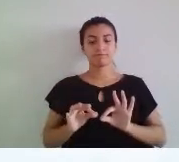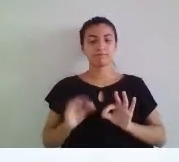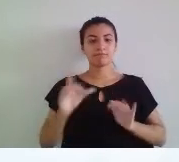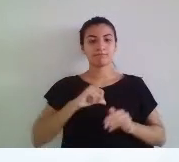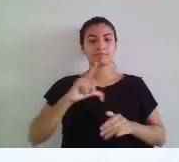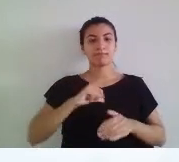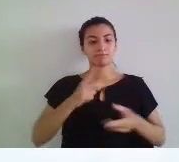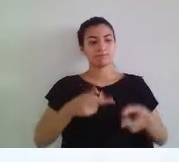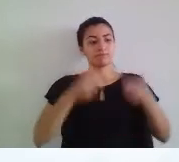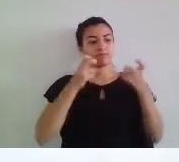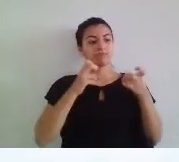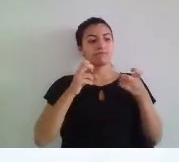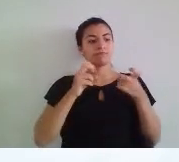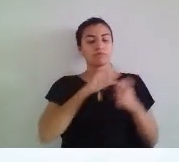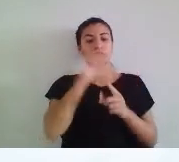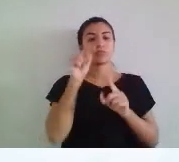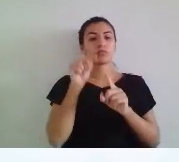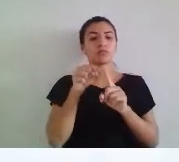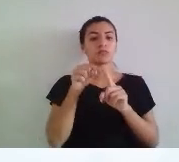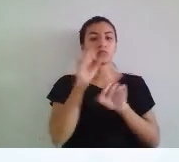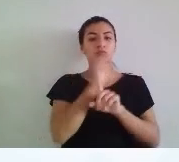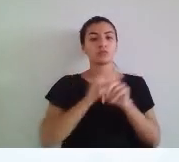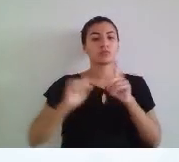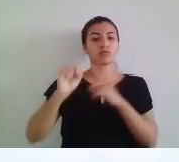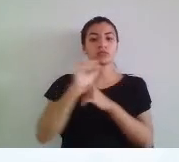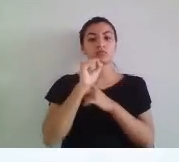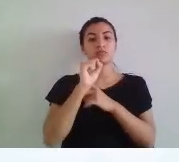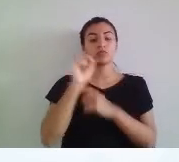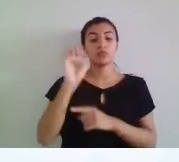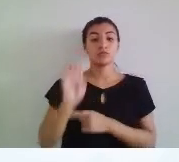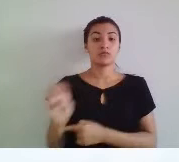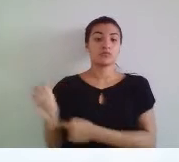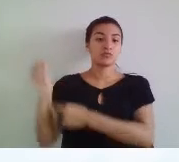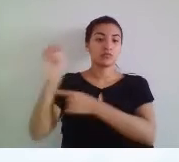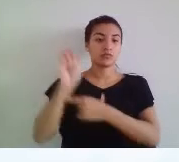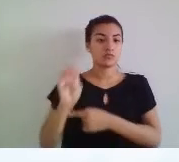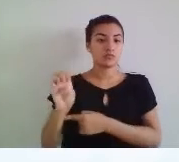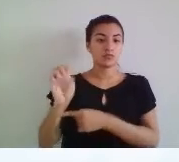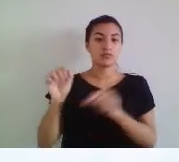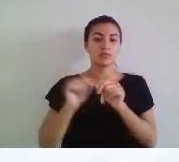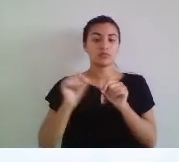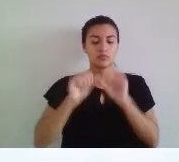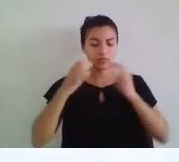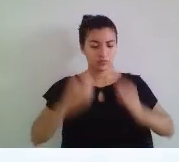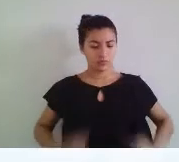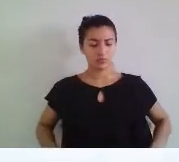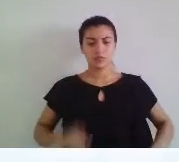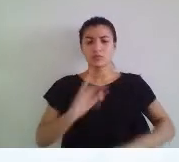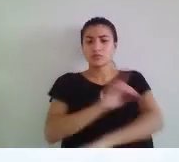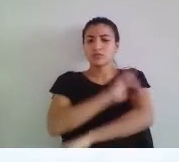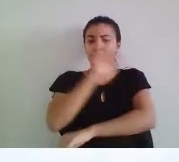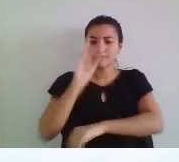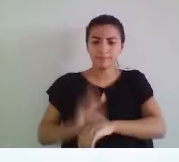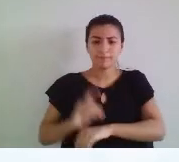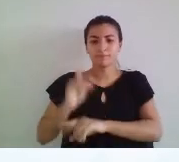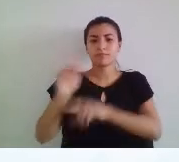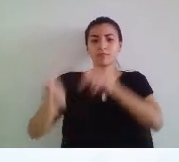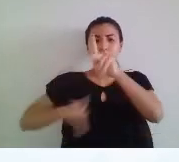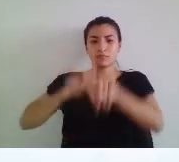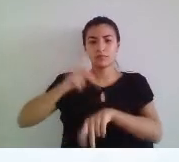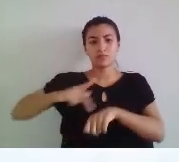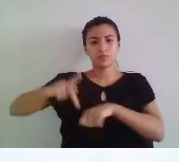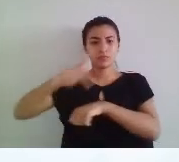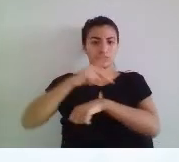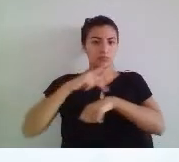conta a função social do Estado, né, de garantir dignidade e cidadania a toda a população do país.